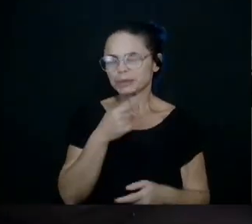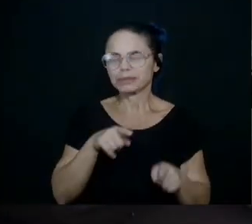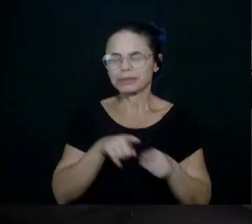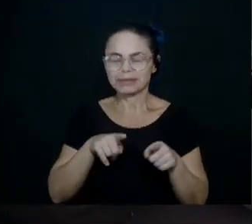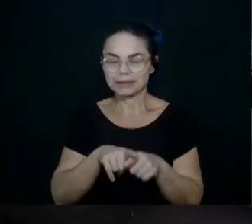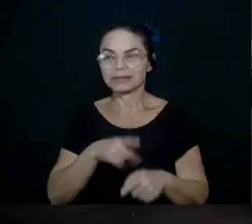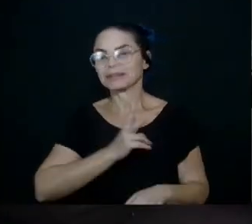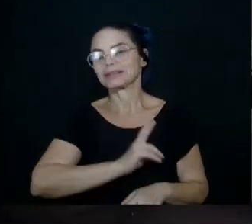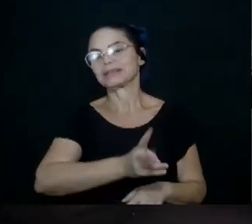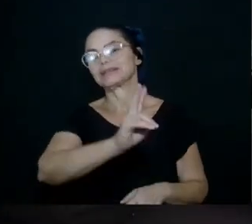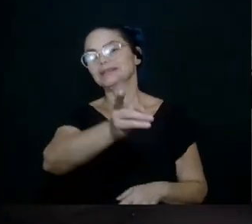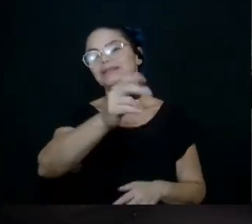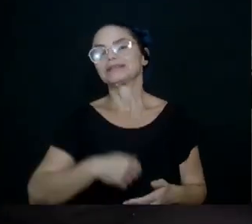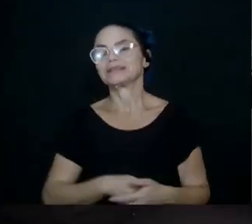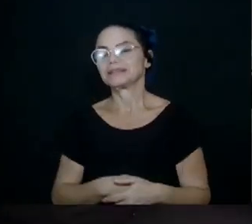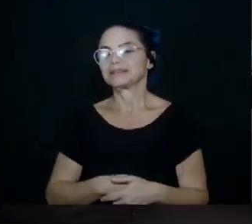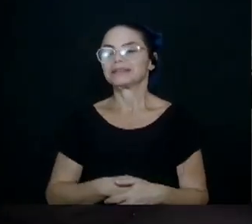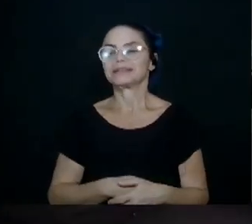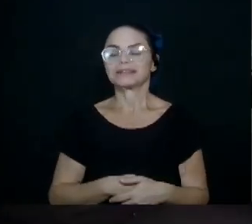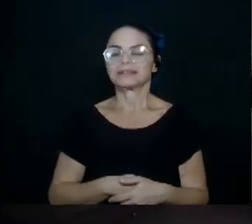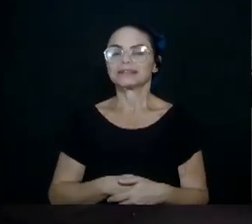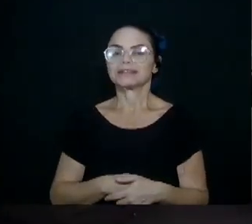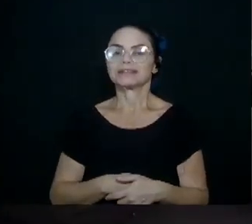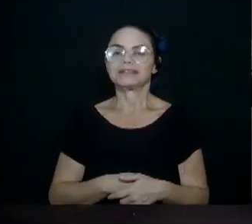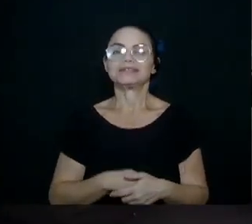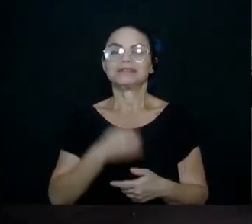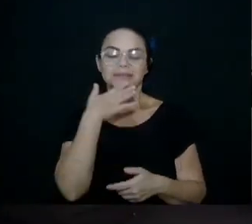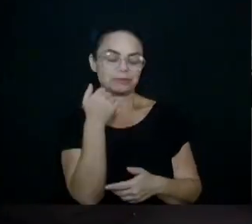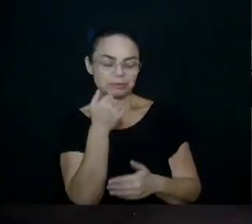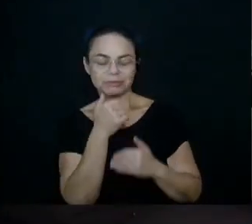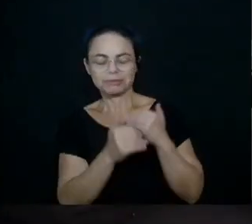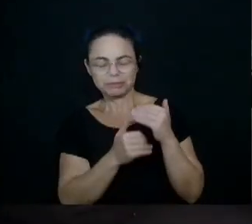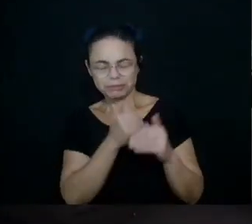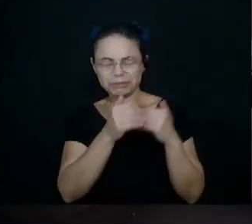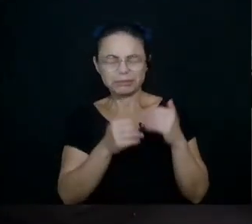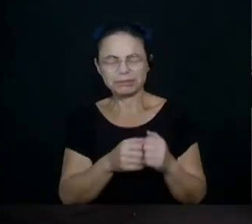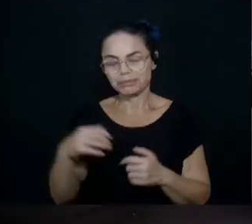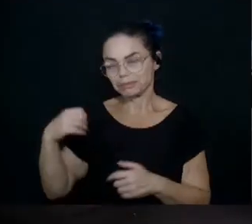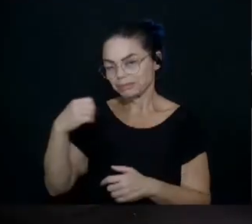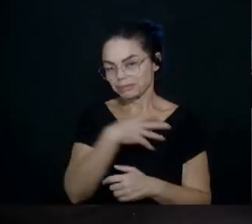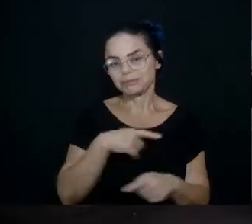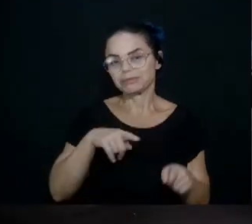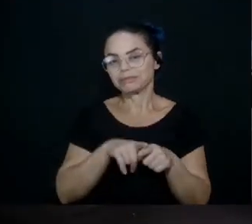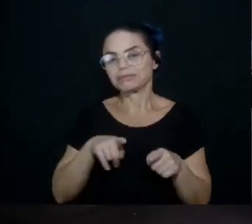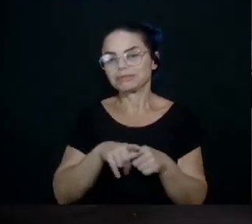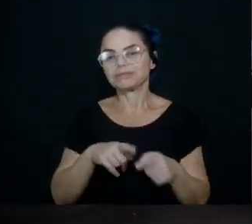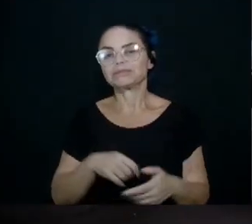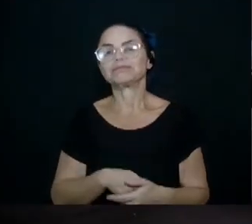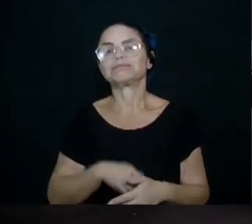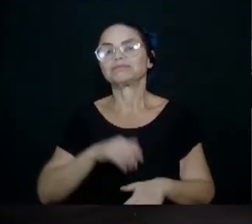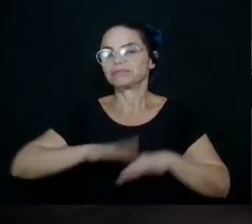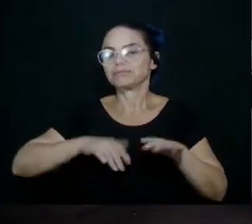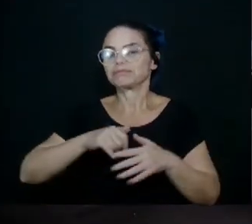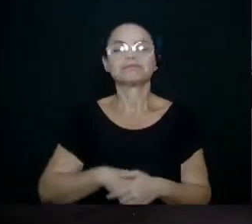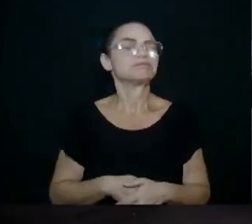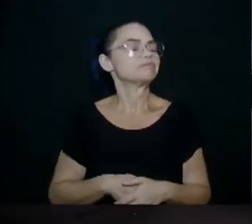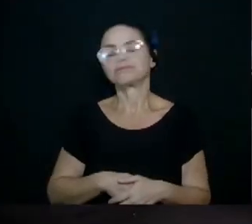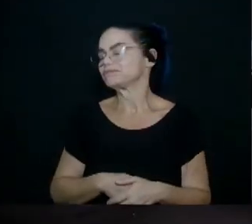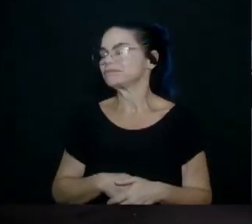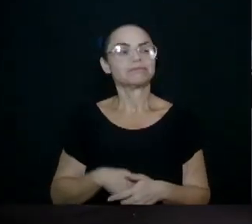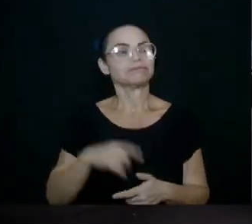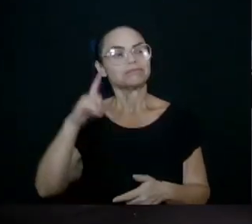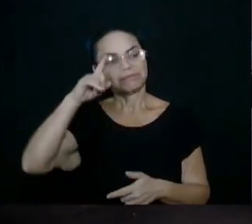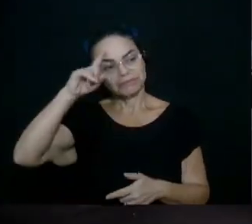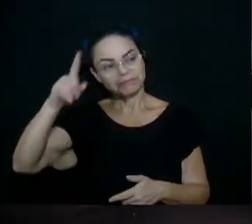sempre estar se aperfeiçoando, se atualizando também, porque às vezes as pessoas não têm essa ideia que é